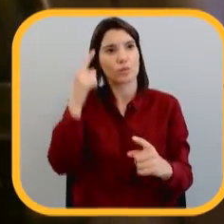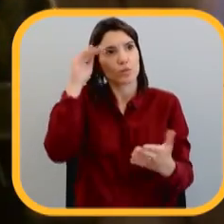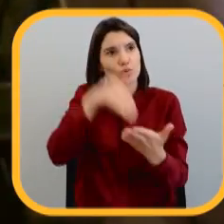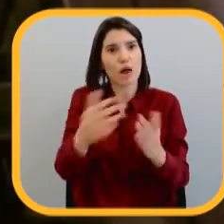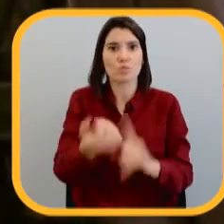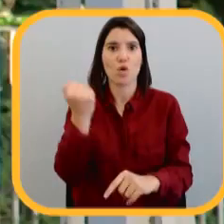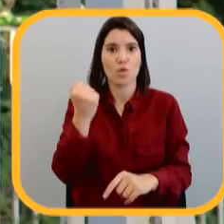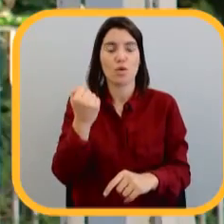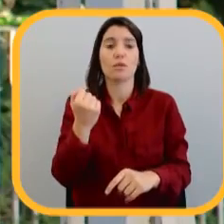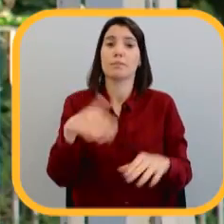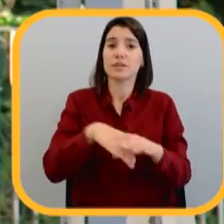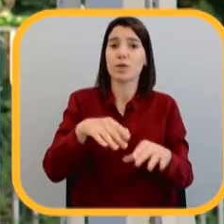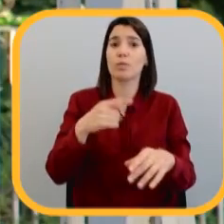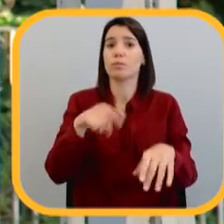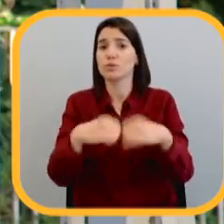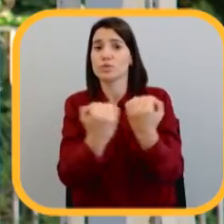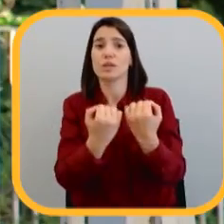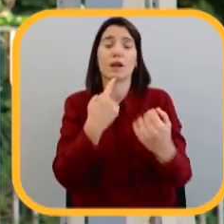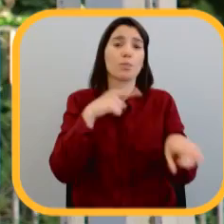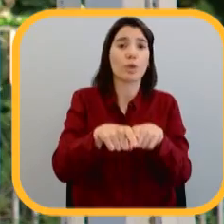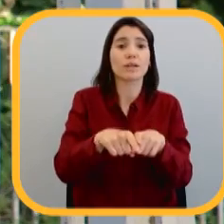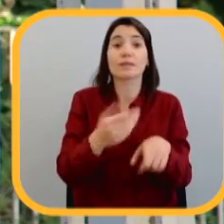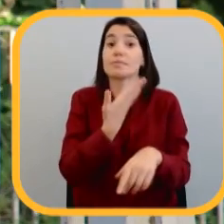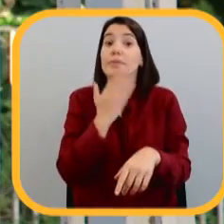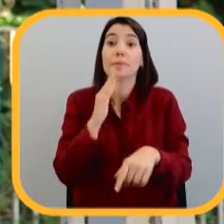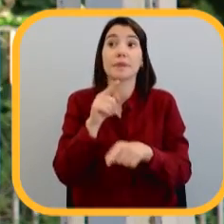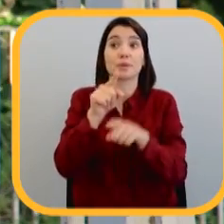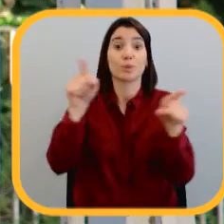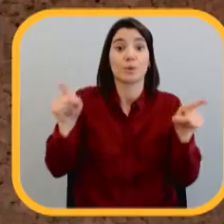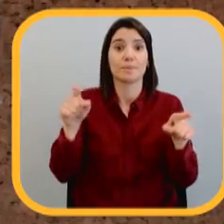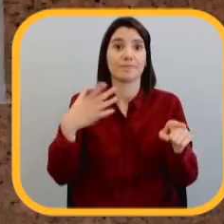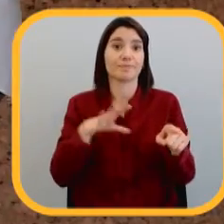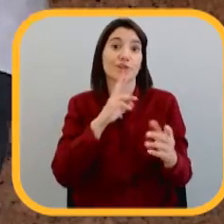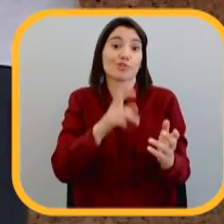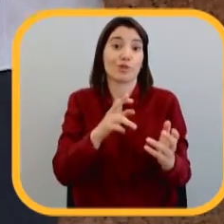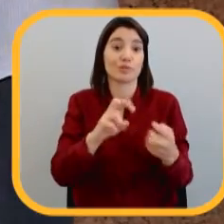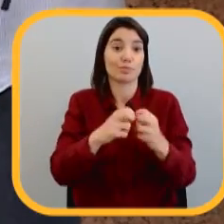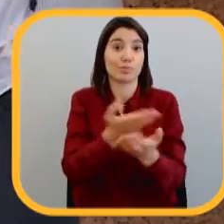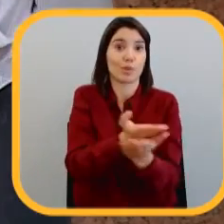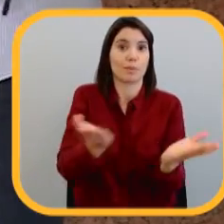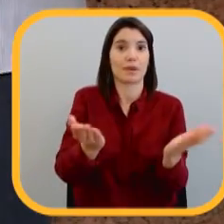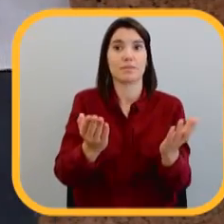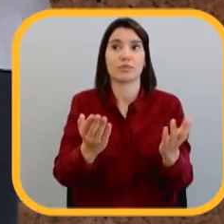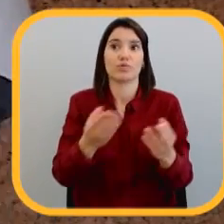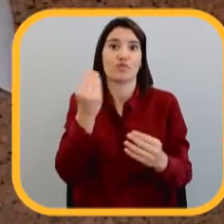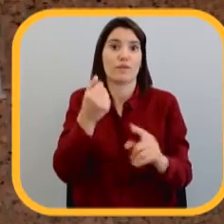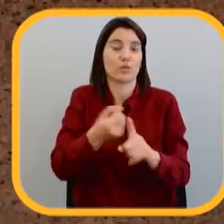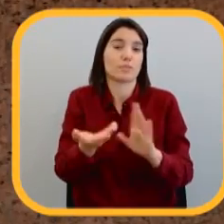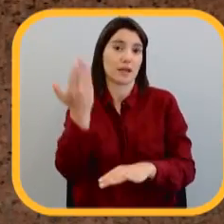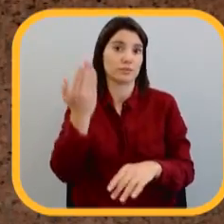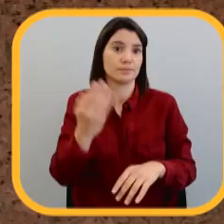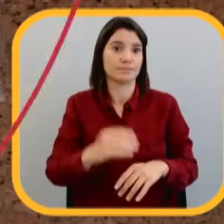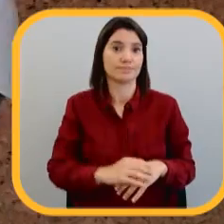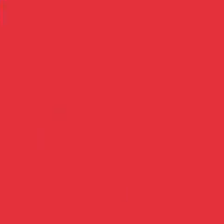e eficaz. Uma participação política e cívica mais ativa depende, assim, da resposta que os agentes queiram dar às problemáticas mais estimadas